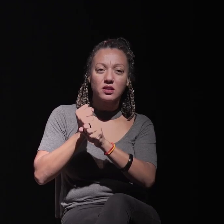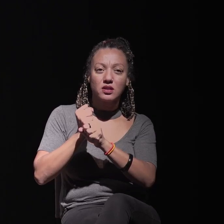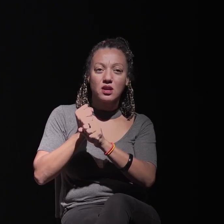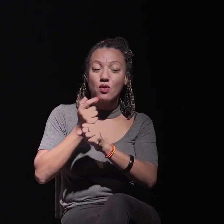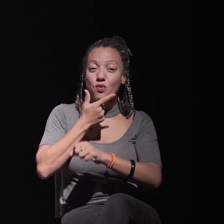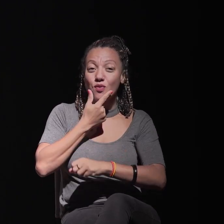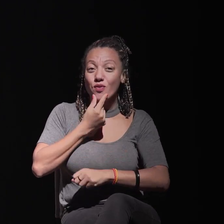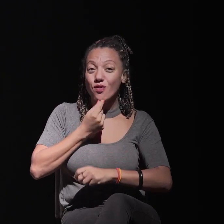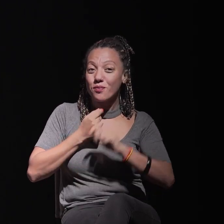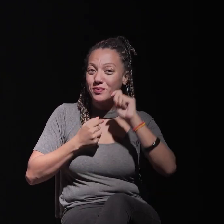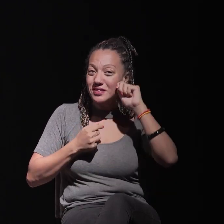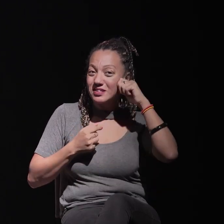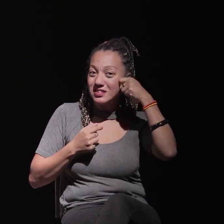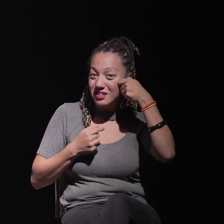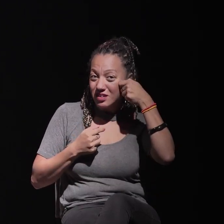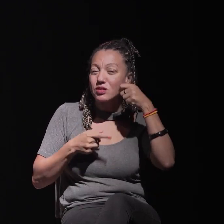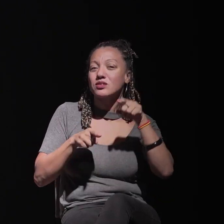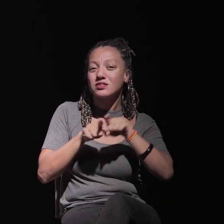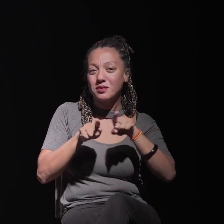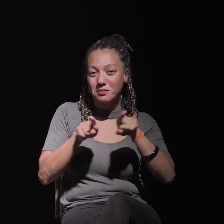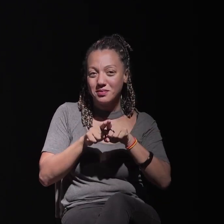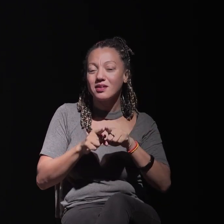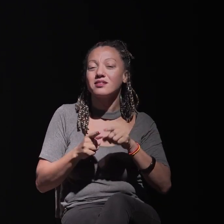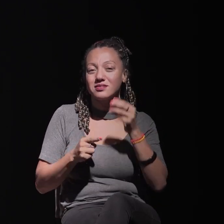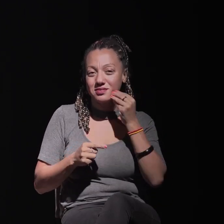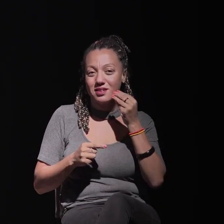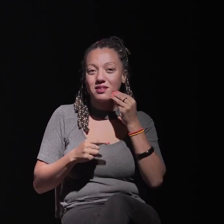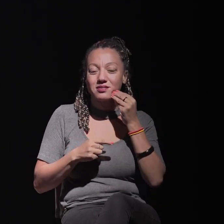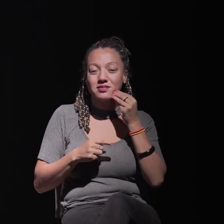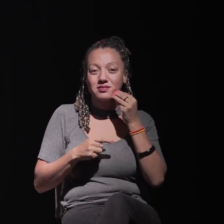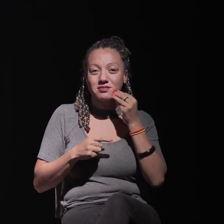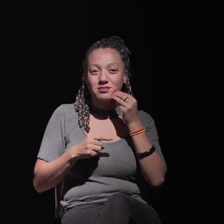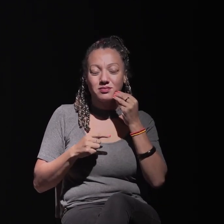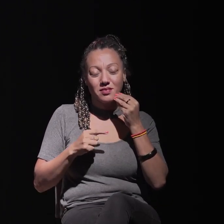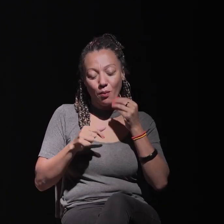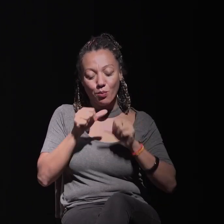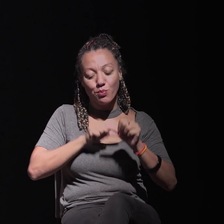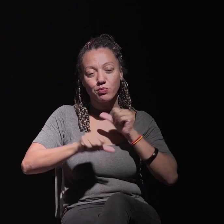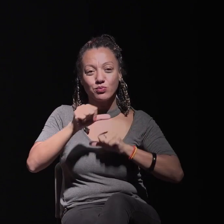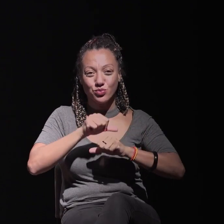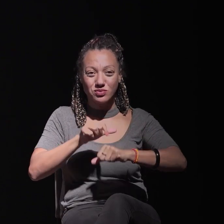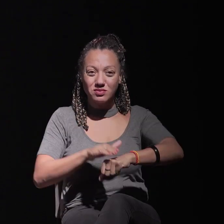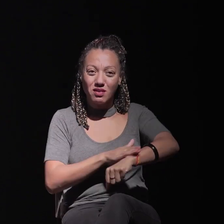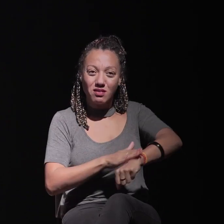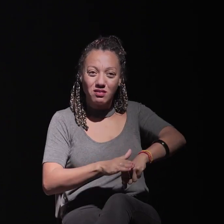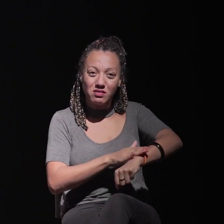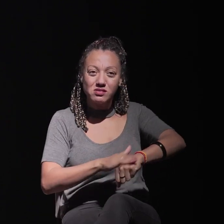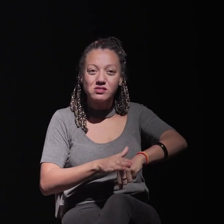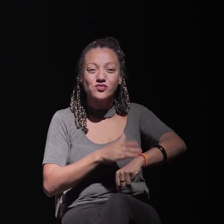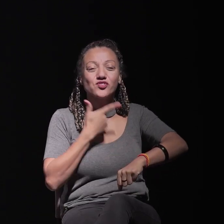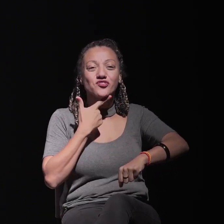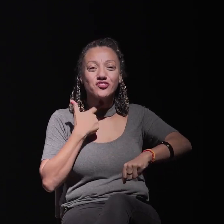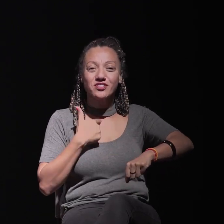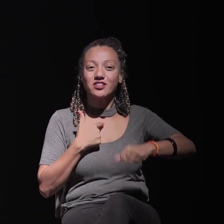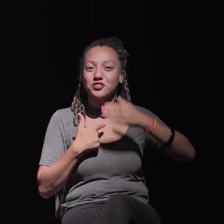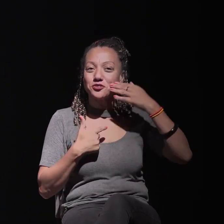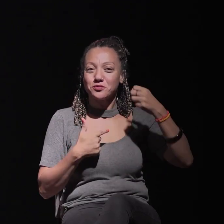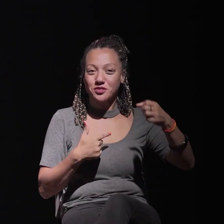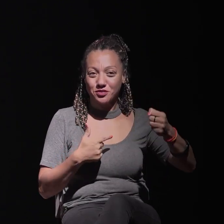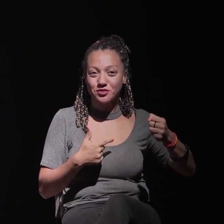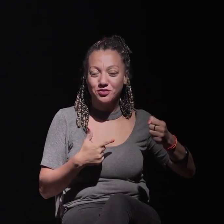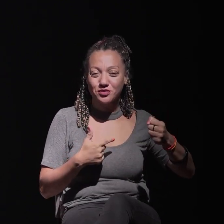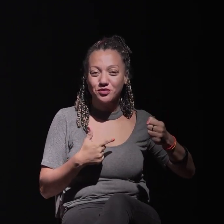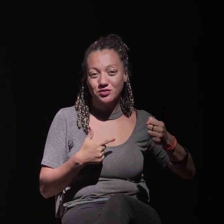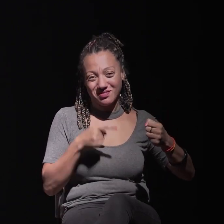tendencialmente, o homem negro, porque ele também busca o embranquecimento, não só físico, mas também ético, né, esse ethos branco, tende a